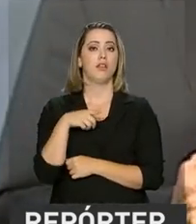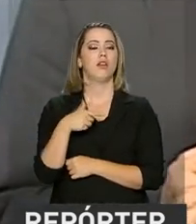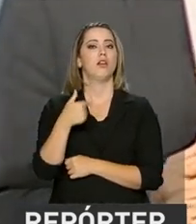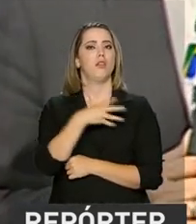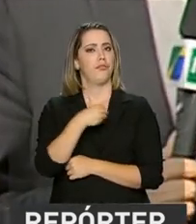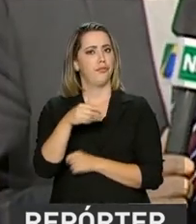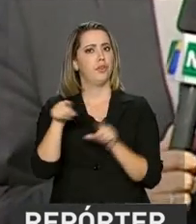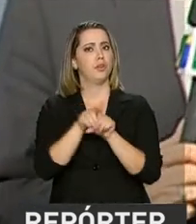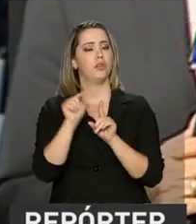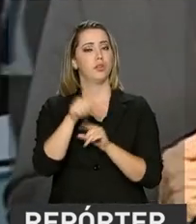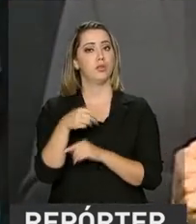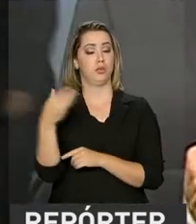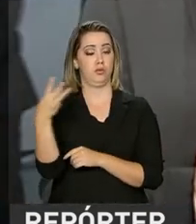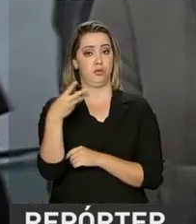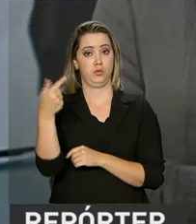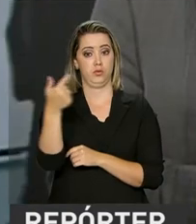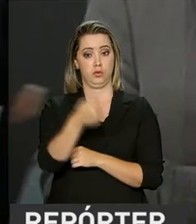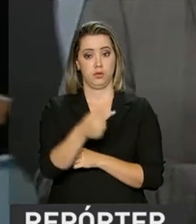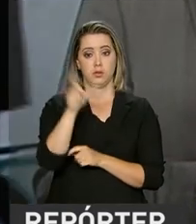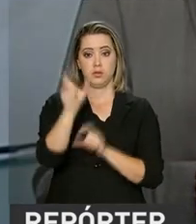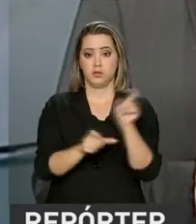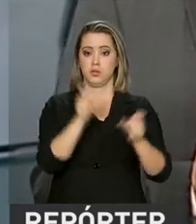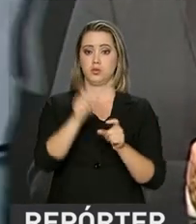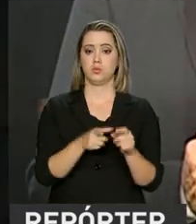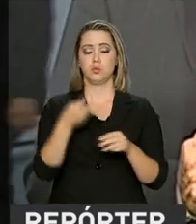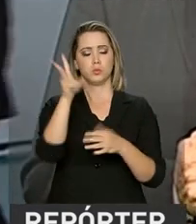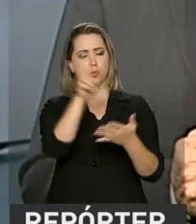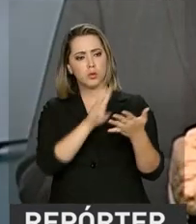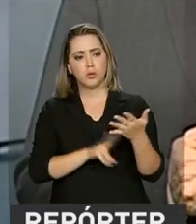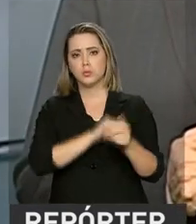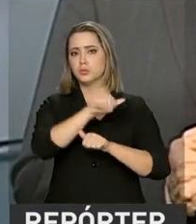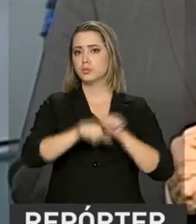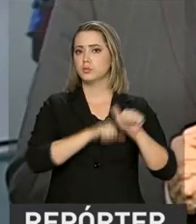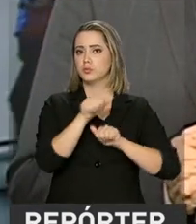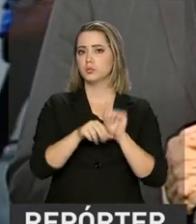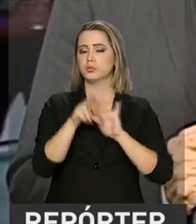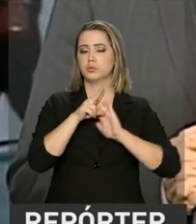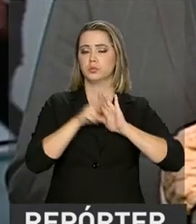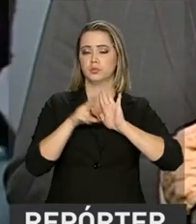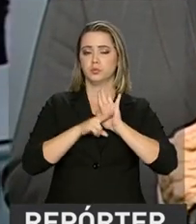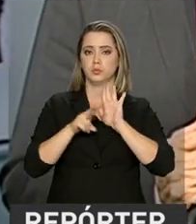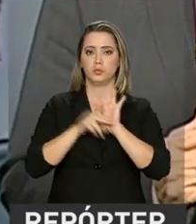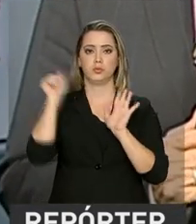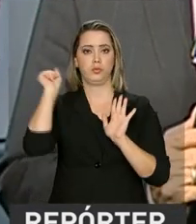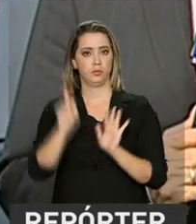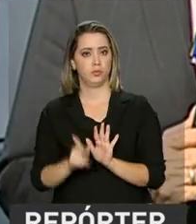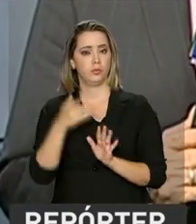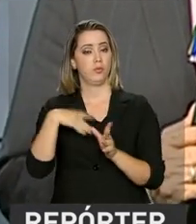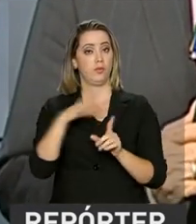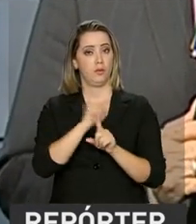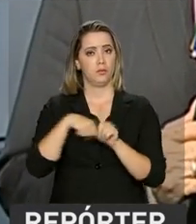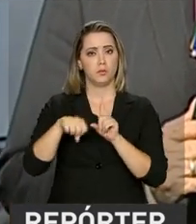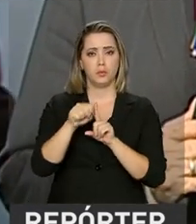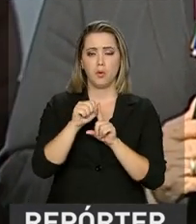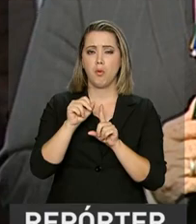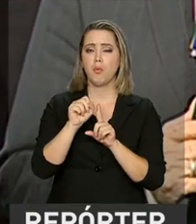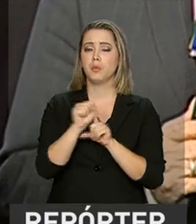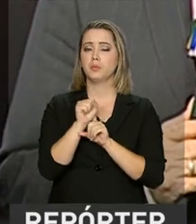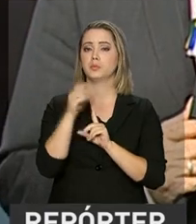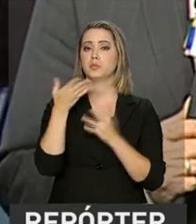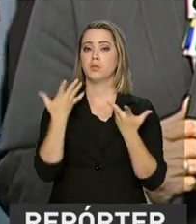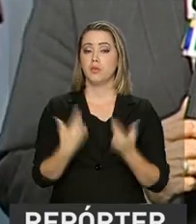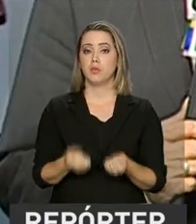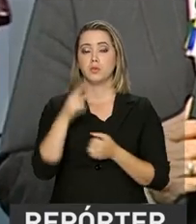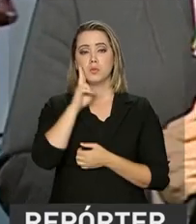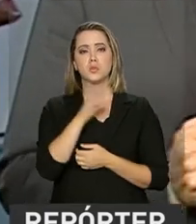da comissão especial que analisa as mudanças nas regras para a Previdência Social. E ele vai conversar um pouquinho